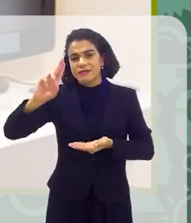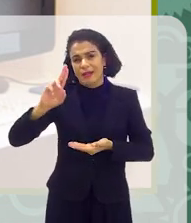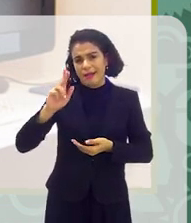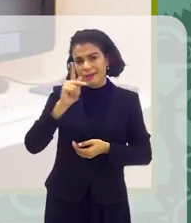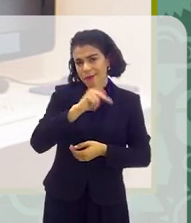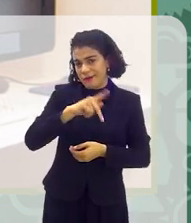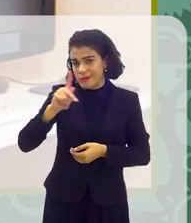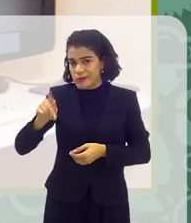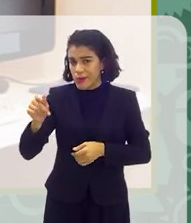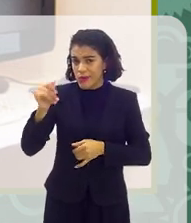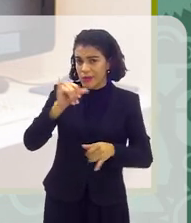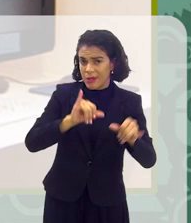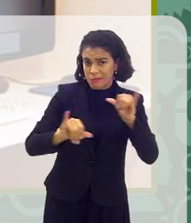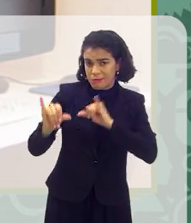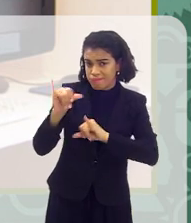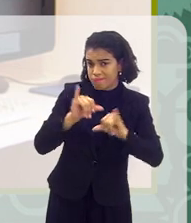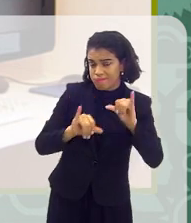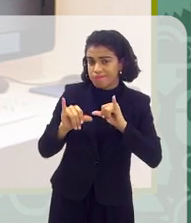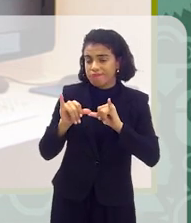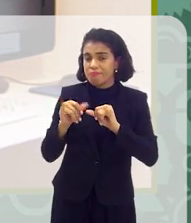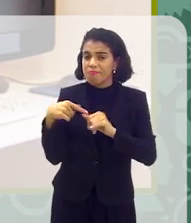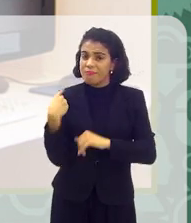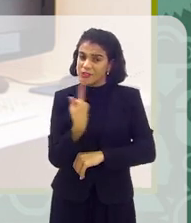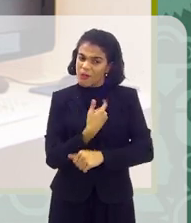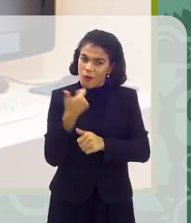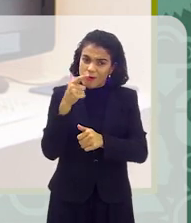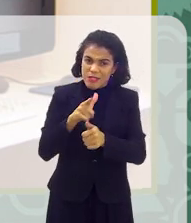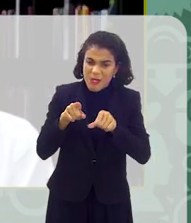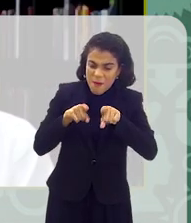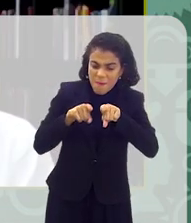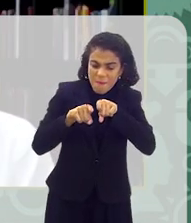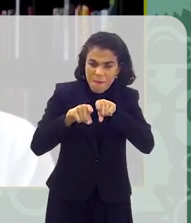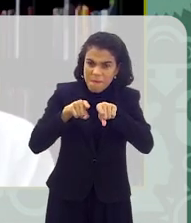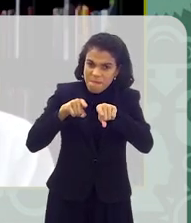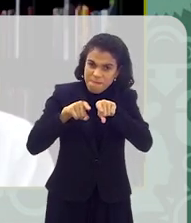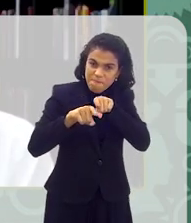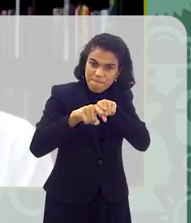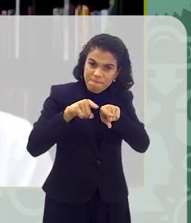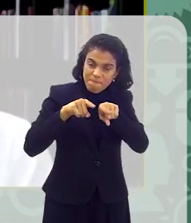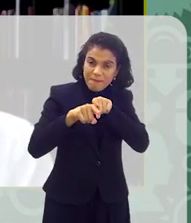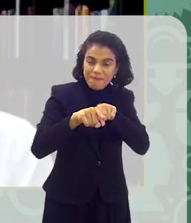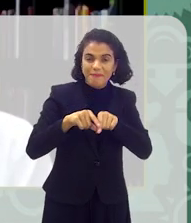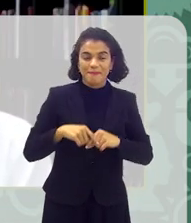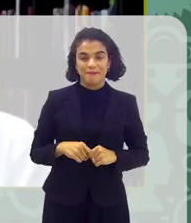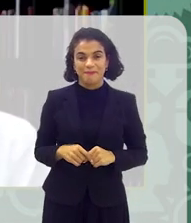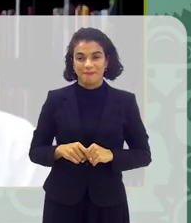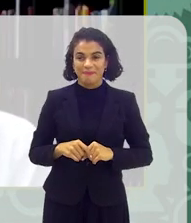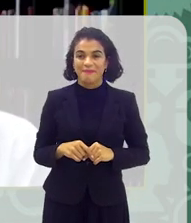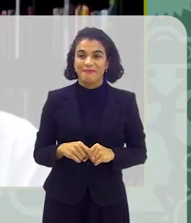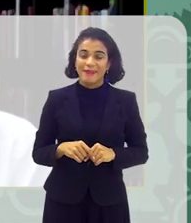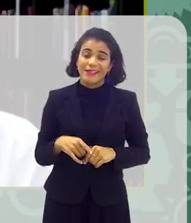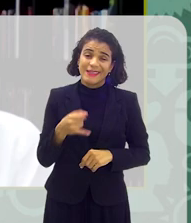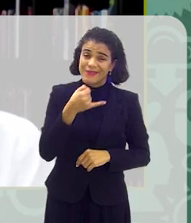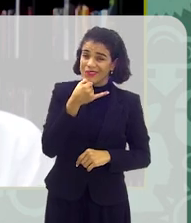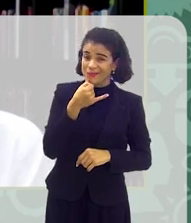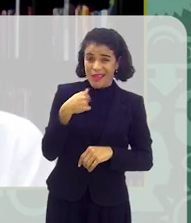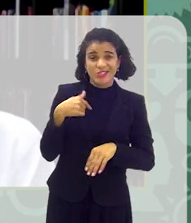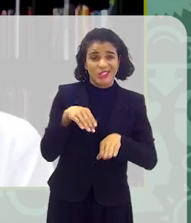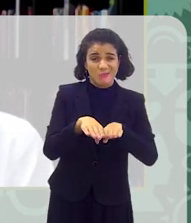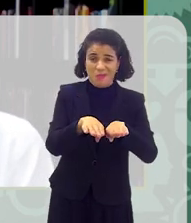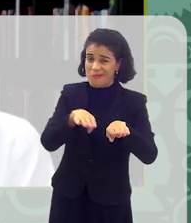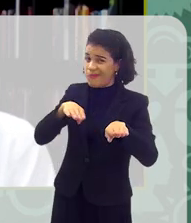aos professores, aos laboratórios, para a gente acompanhar esse ritmo, ficar nesse mesmo ritmo?